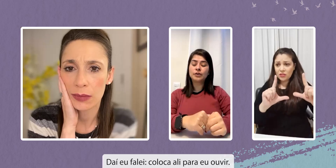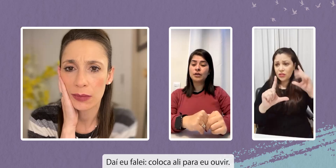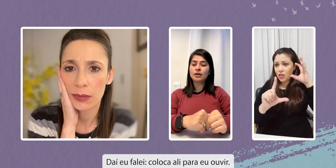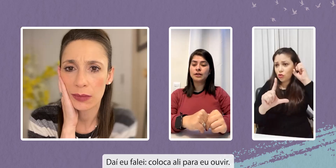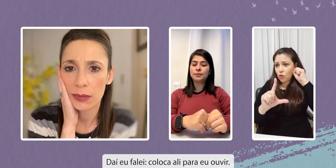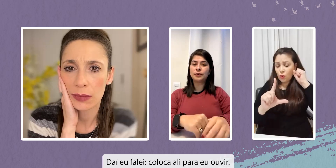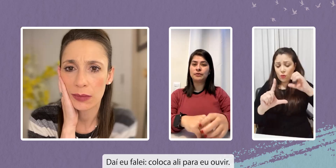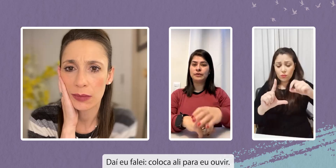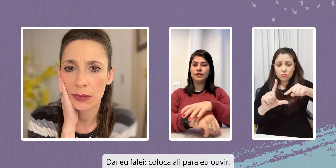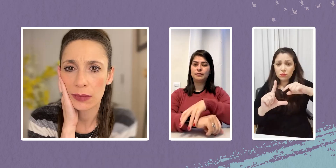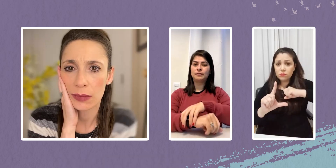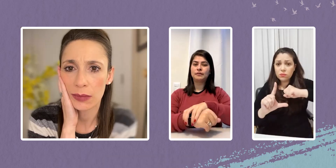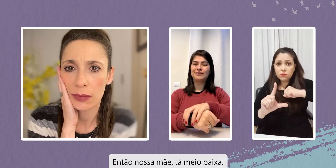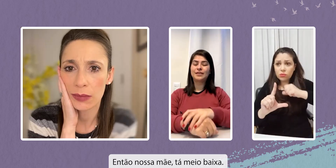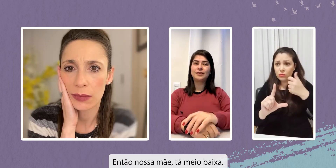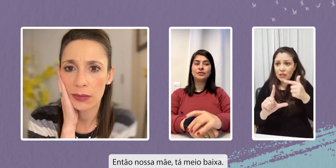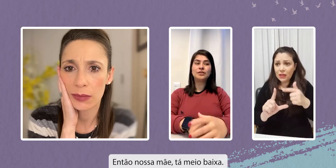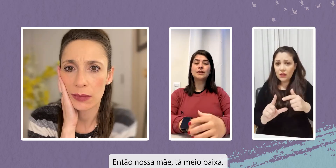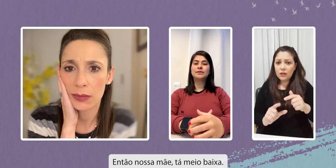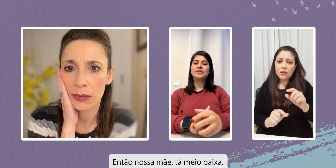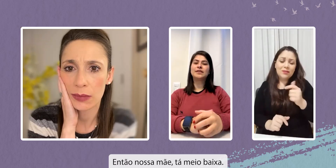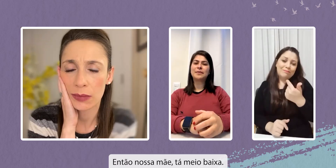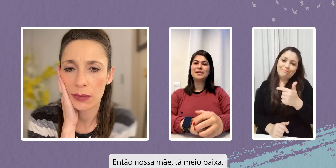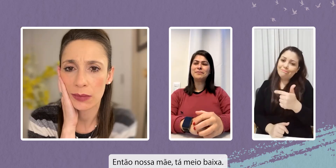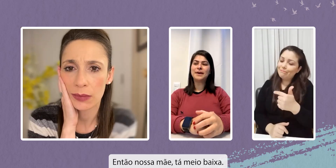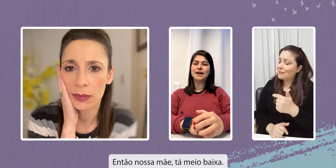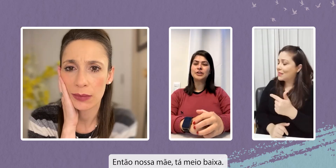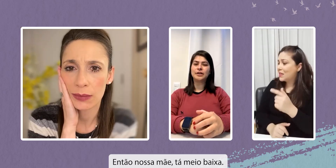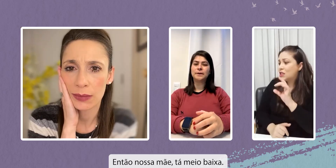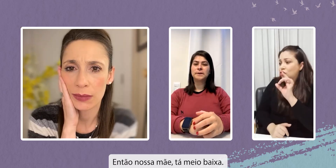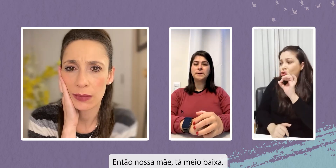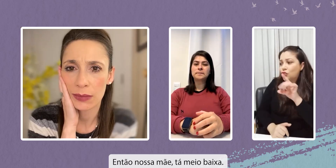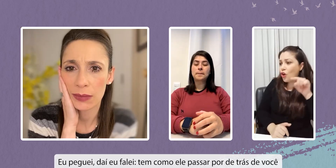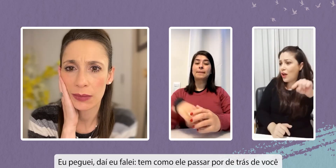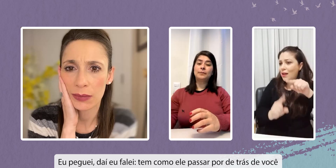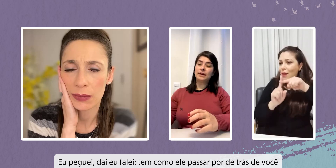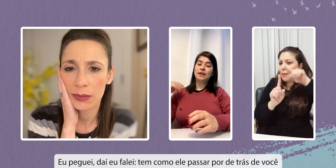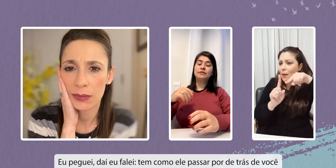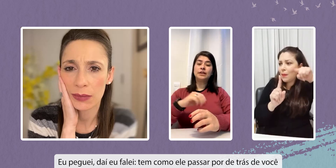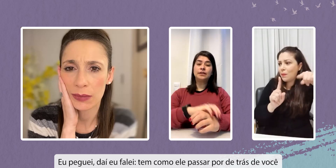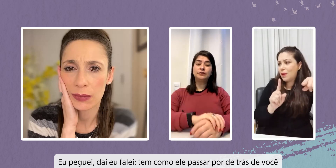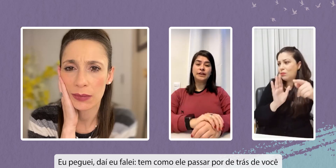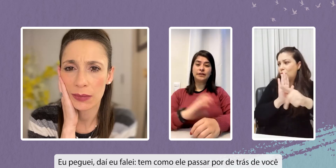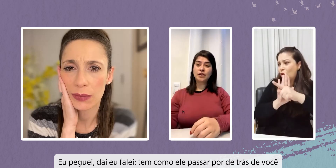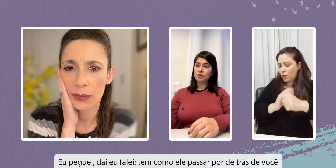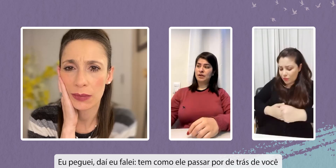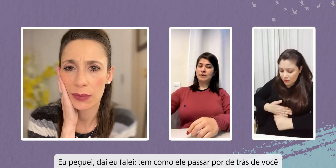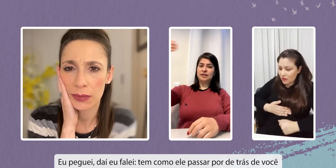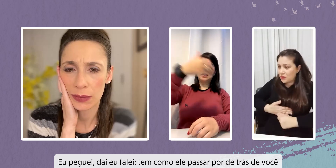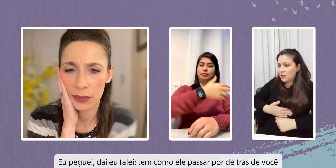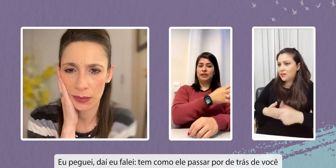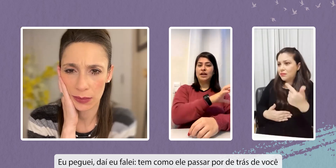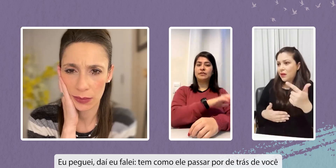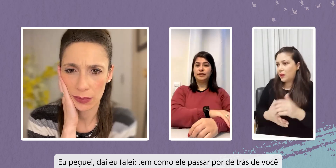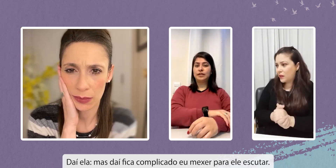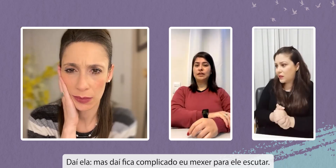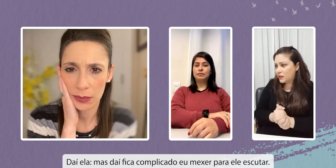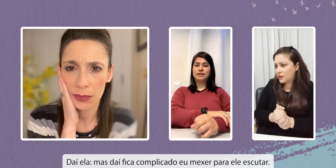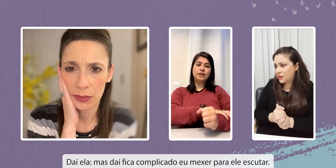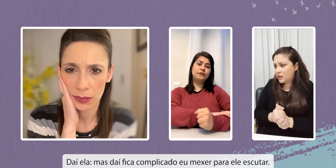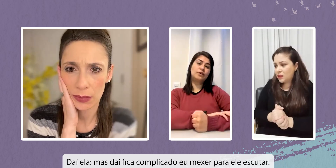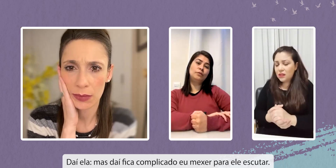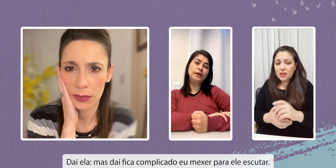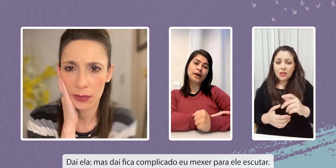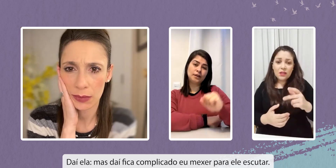Eu falei, coloca ali pra eu ouvir. Então, nossa, mas tá meio baixa. Eu peguei e falei, eu falei, tem como ele passar aqui por trás de você dela? Mas